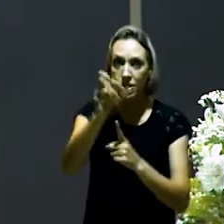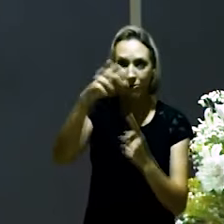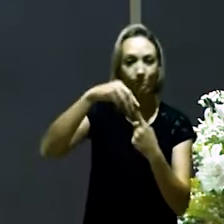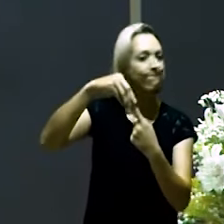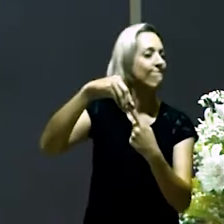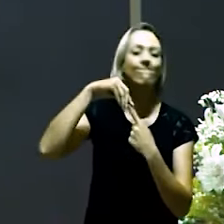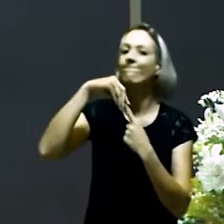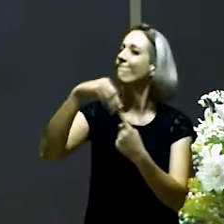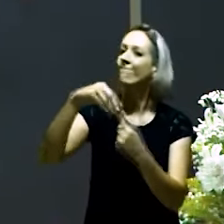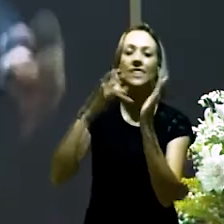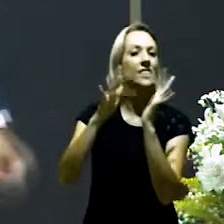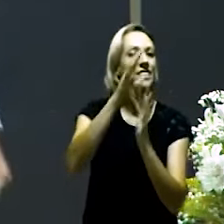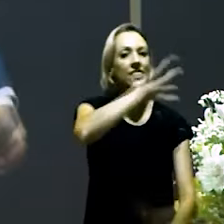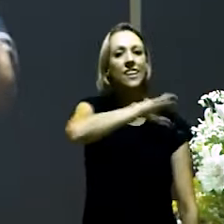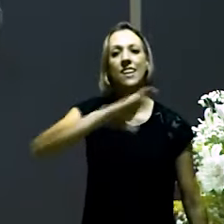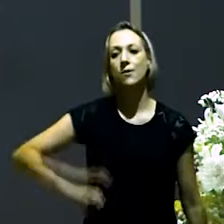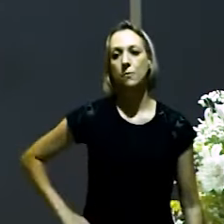Cristo vitorioso.